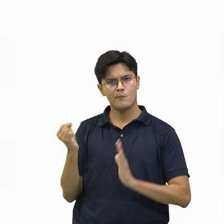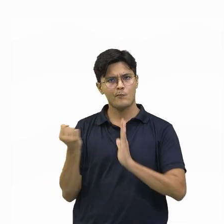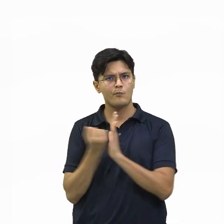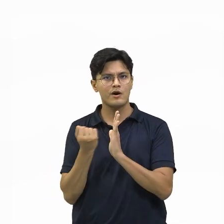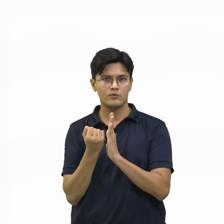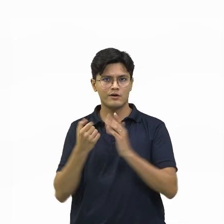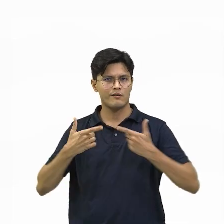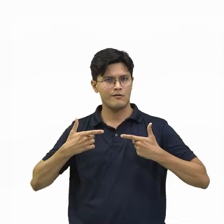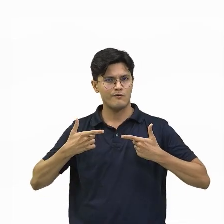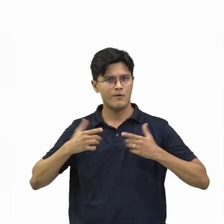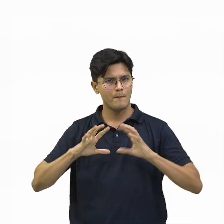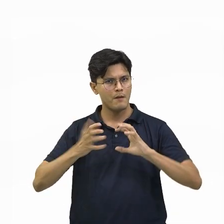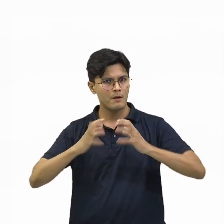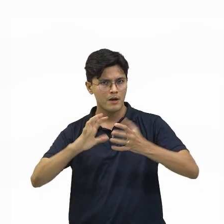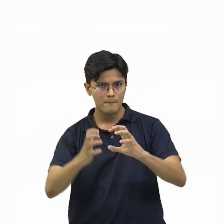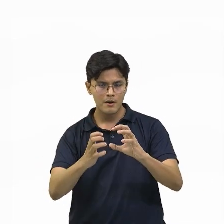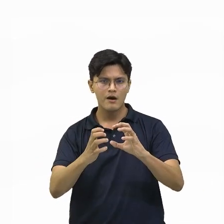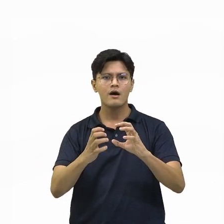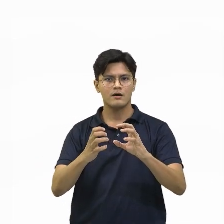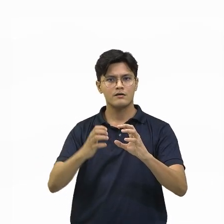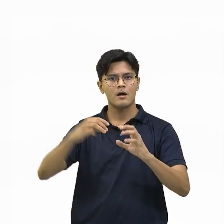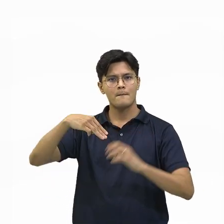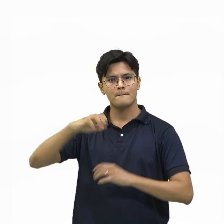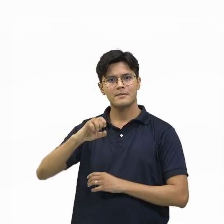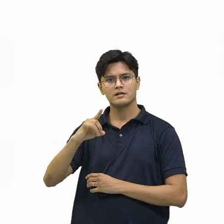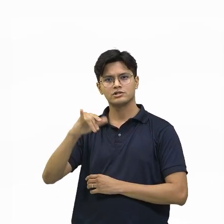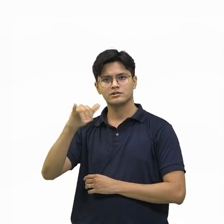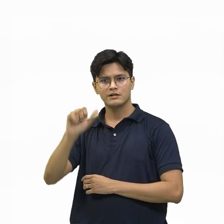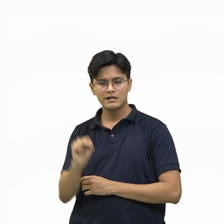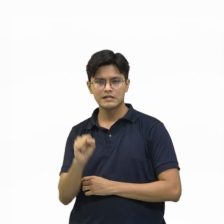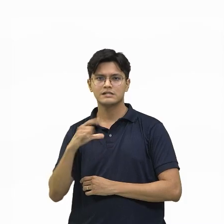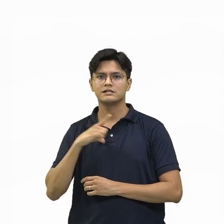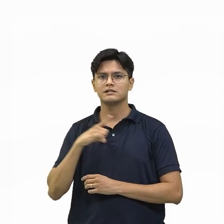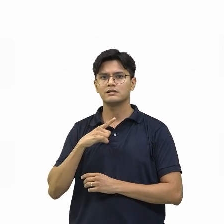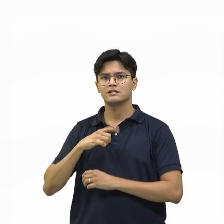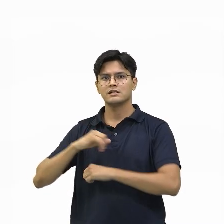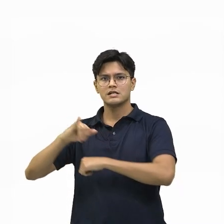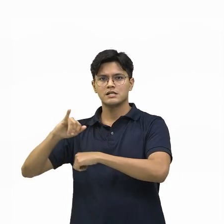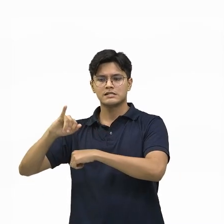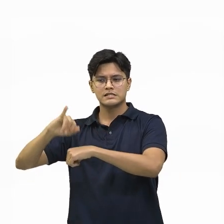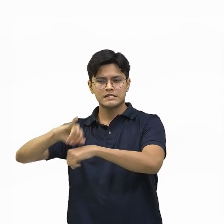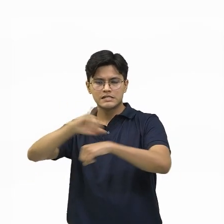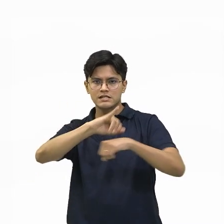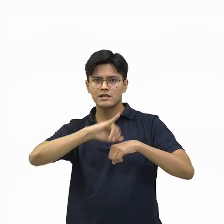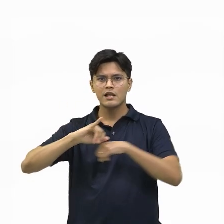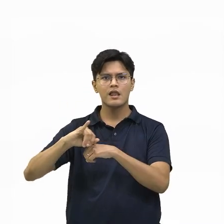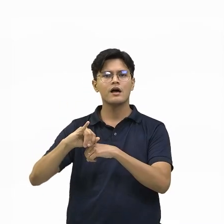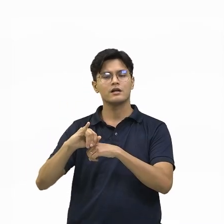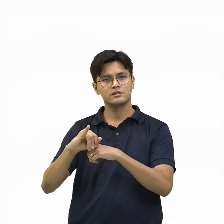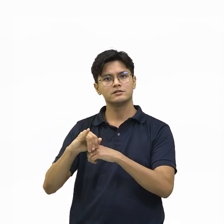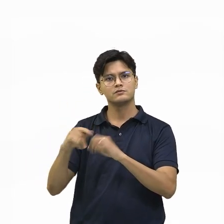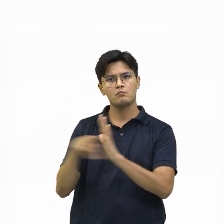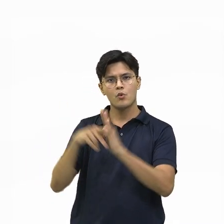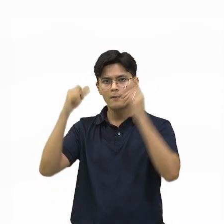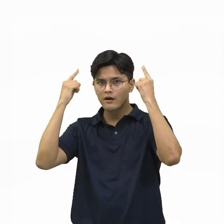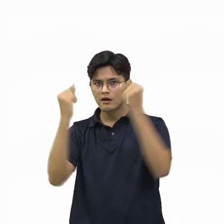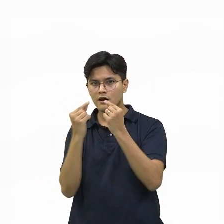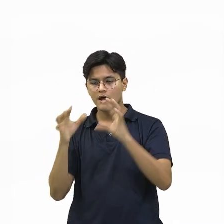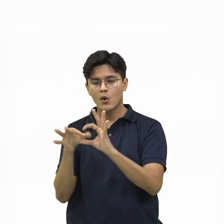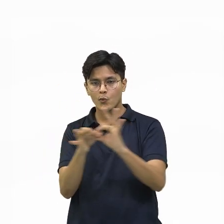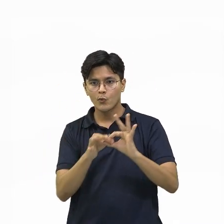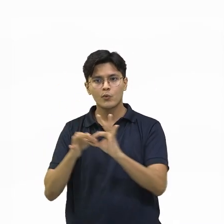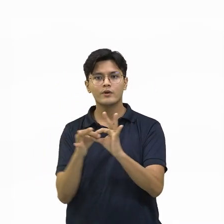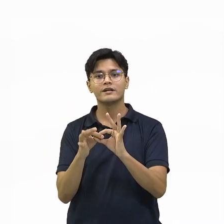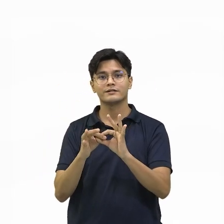desse período que vai haver uma união das cidades-estados gregas e que facilitou a vitória